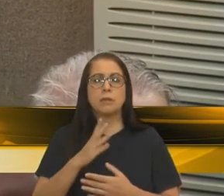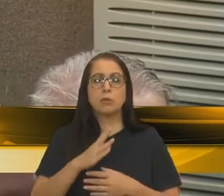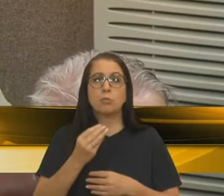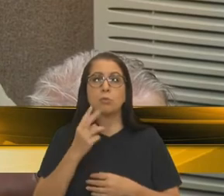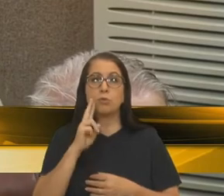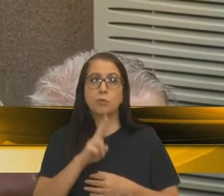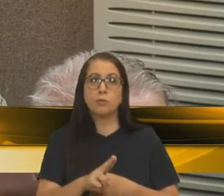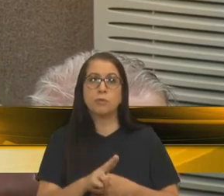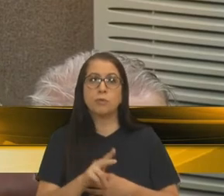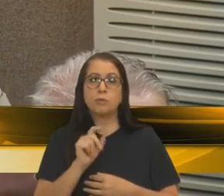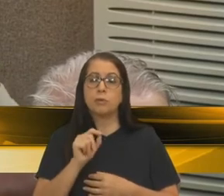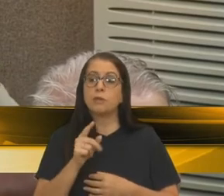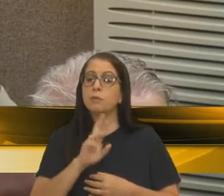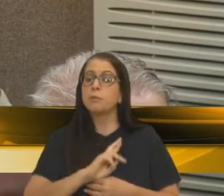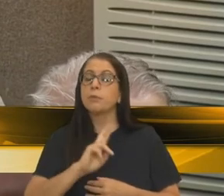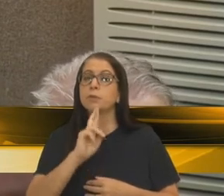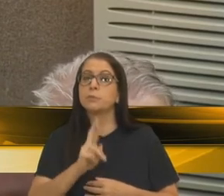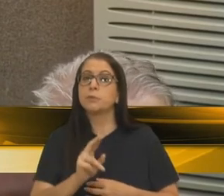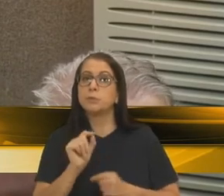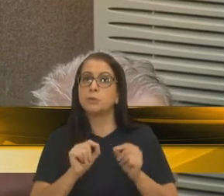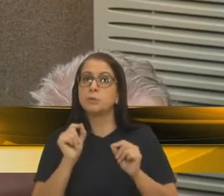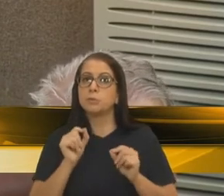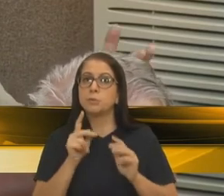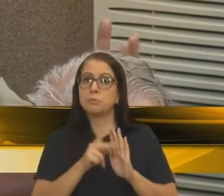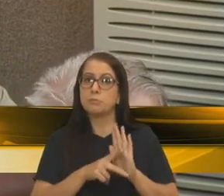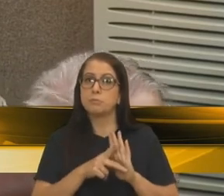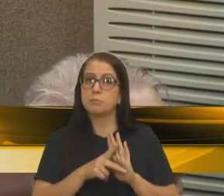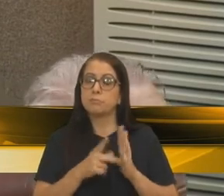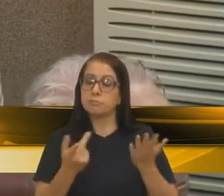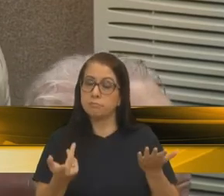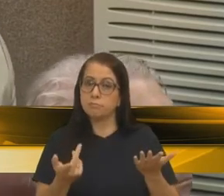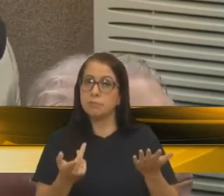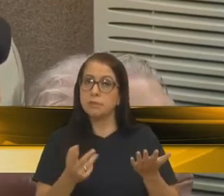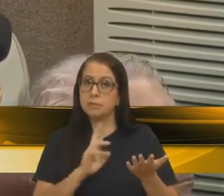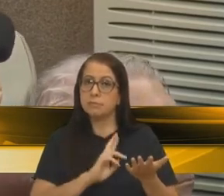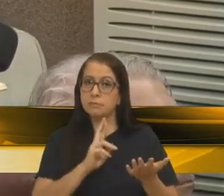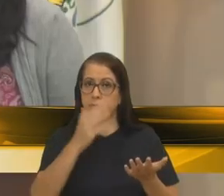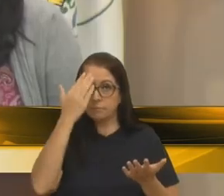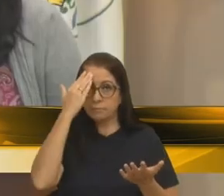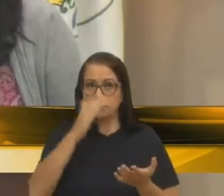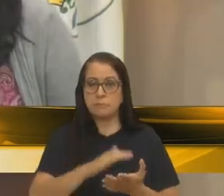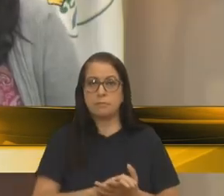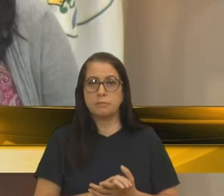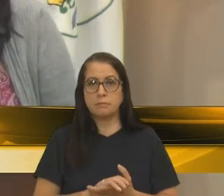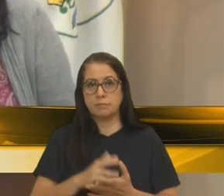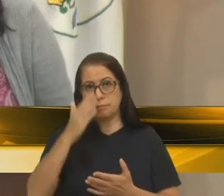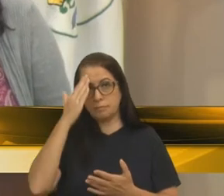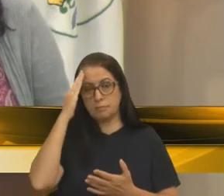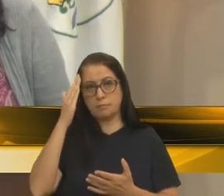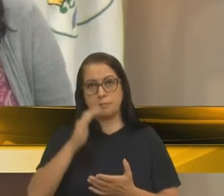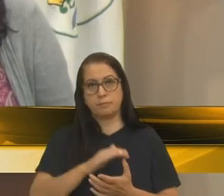ver o que vão responder sobre esse projeto. E está aí as respostas. Muito obrigado. Obrigada, vereador.